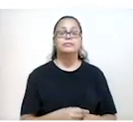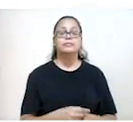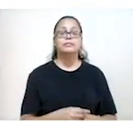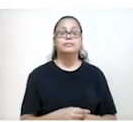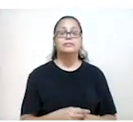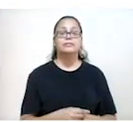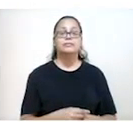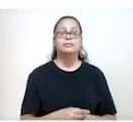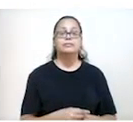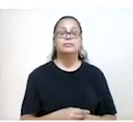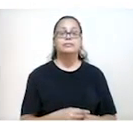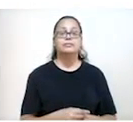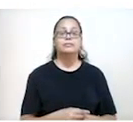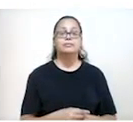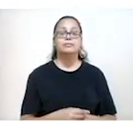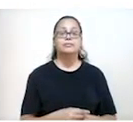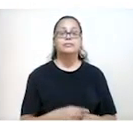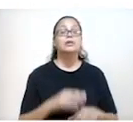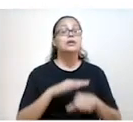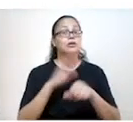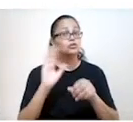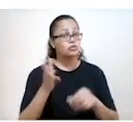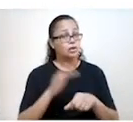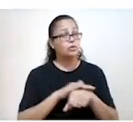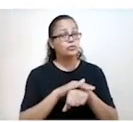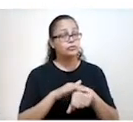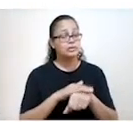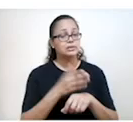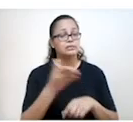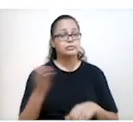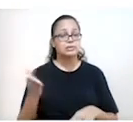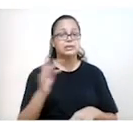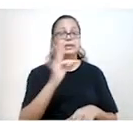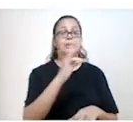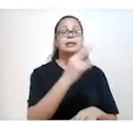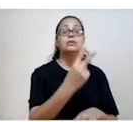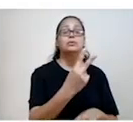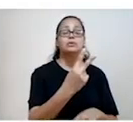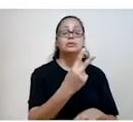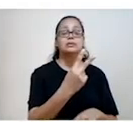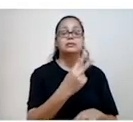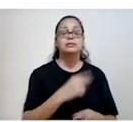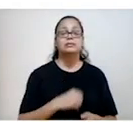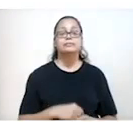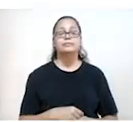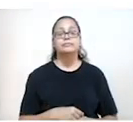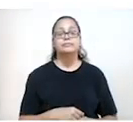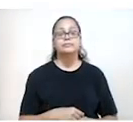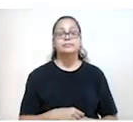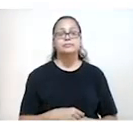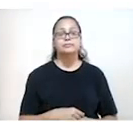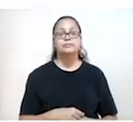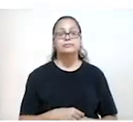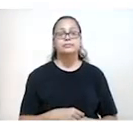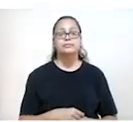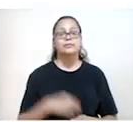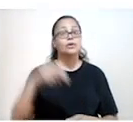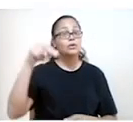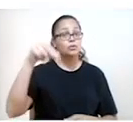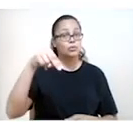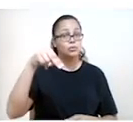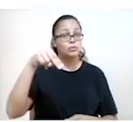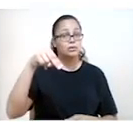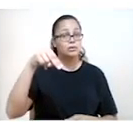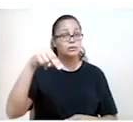ó. Já conversei com vocês. Ó, T2, posição 2. No lugar da letra N,